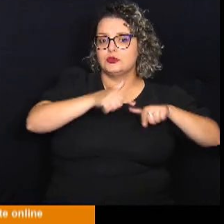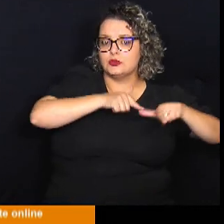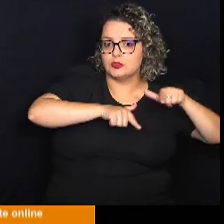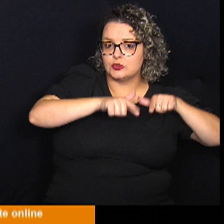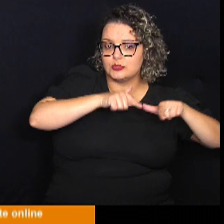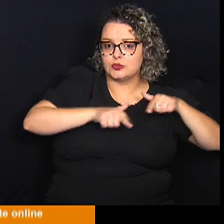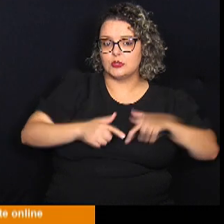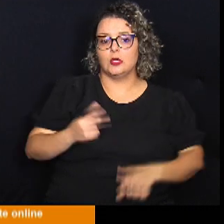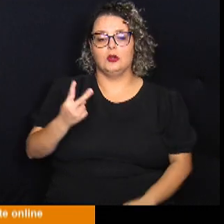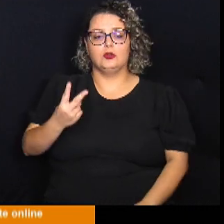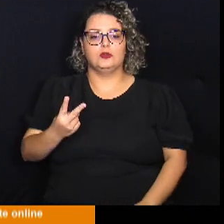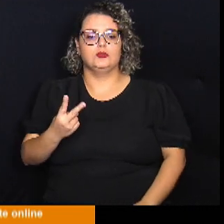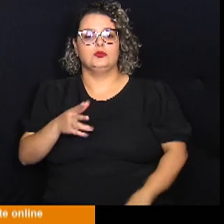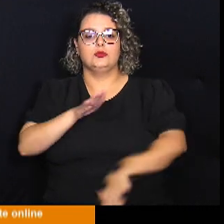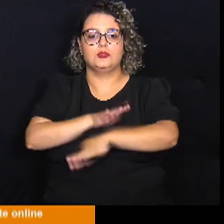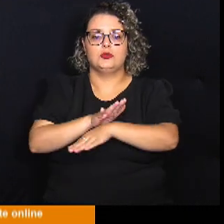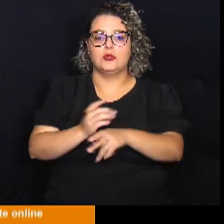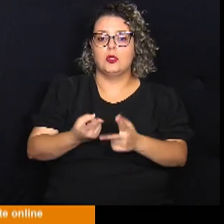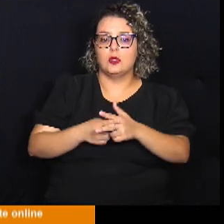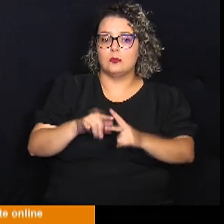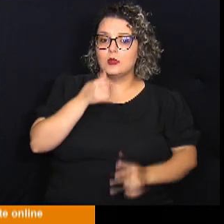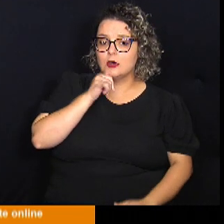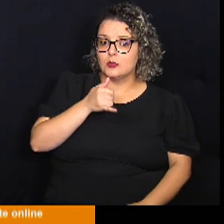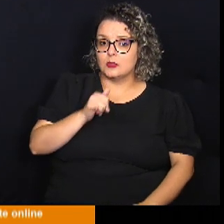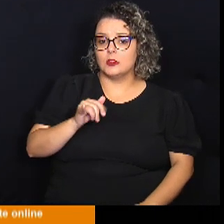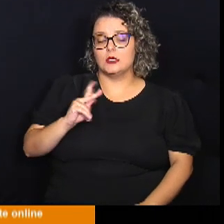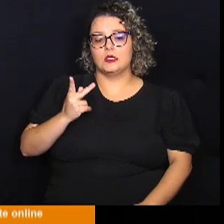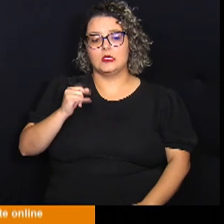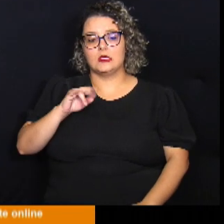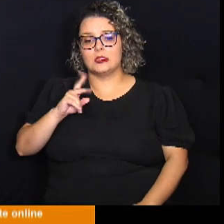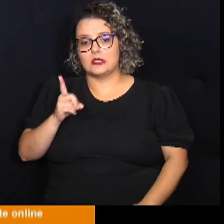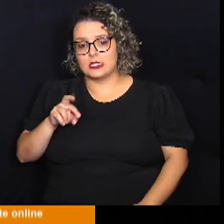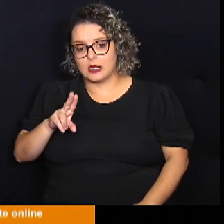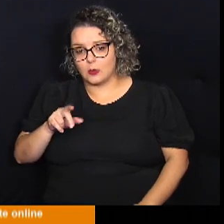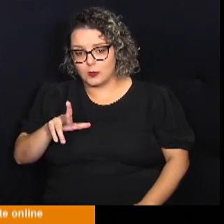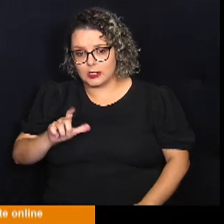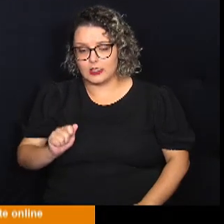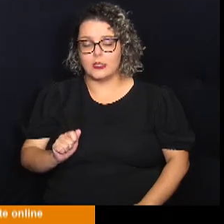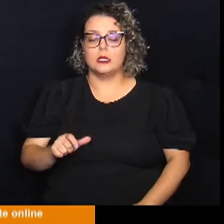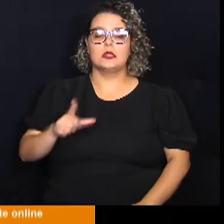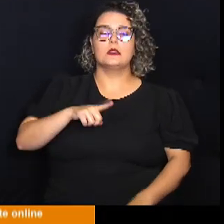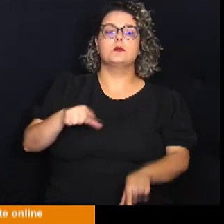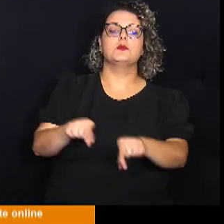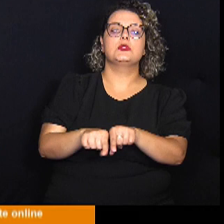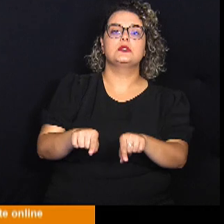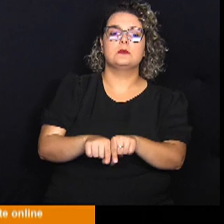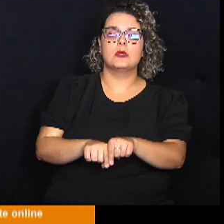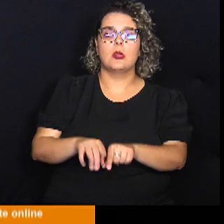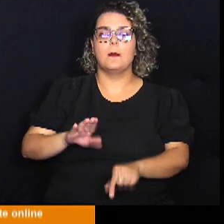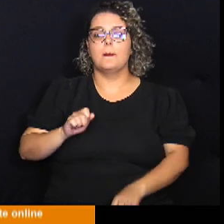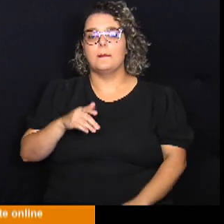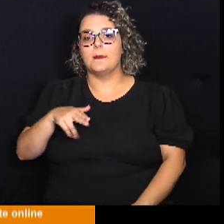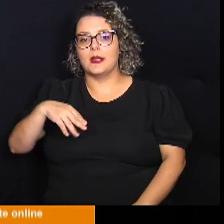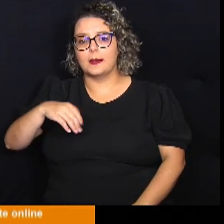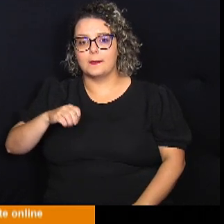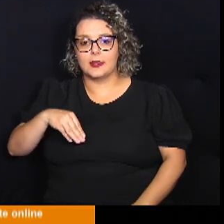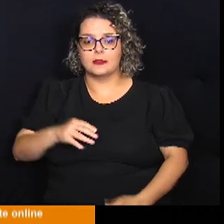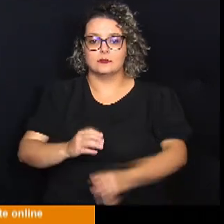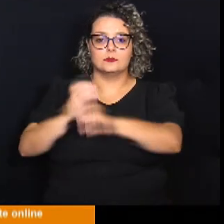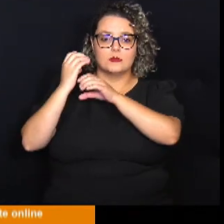2 para auxiliar de manutenção elétrica e hidráulica. Temos também, olha, barman,